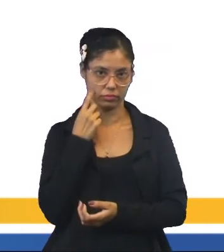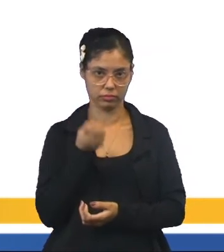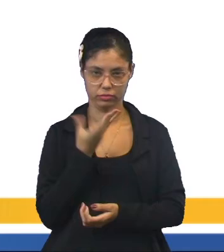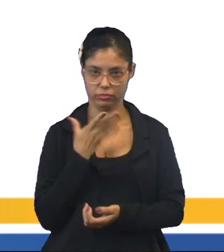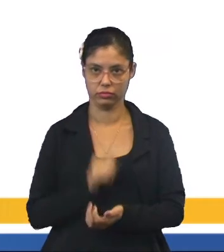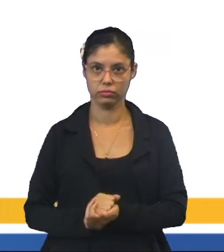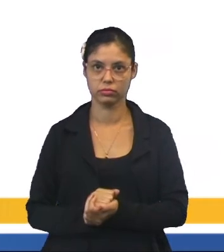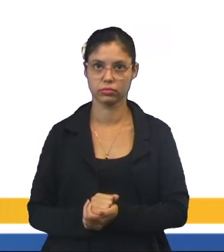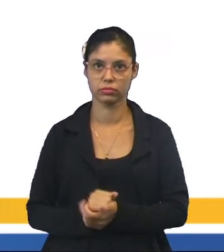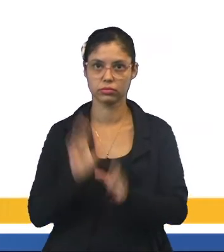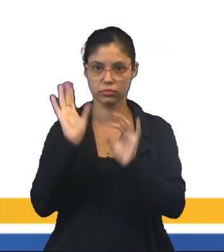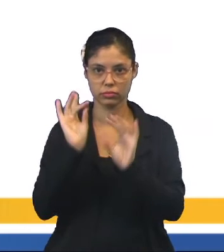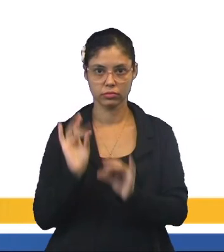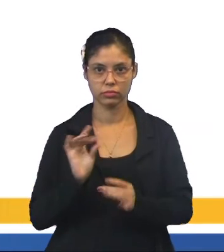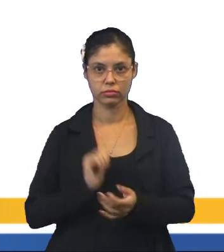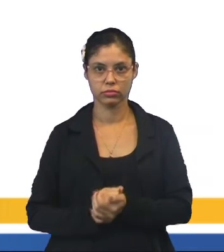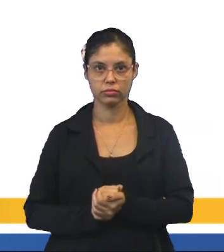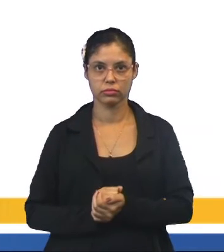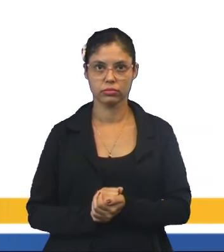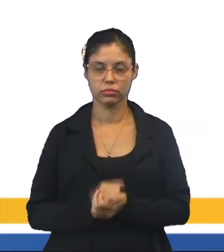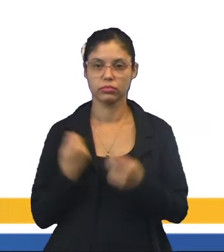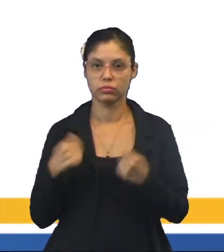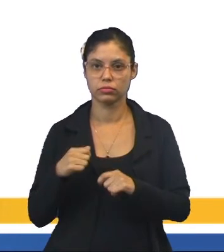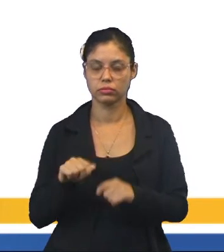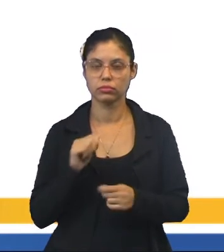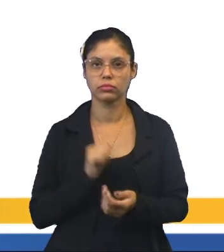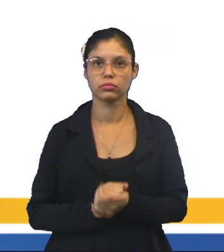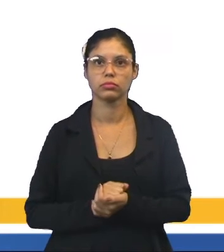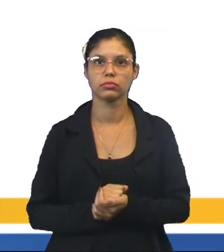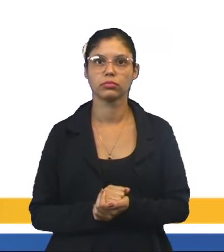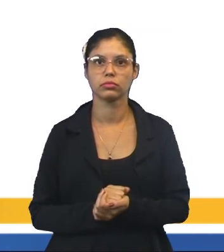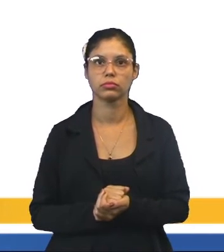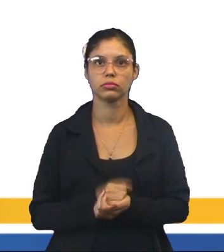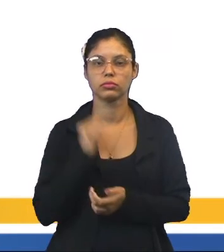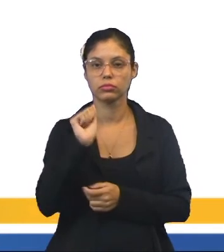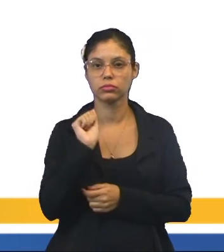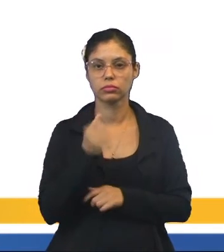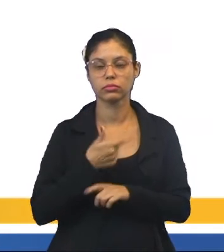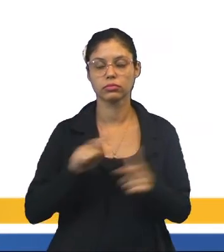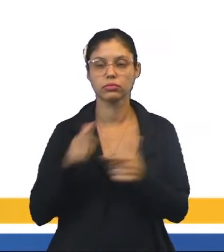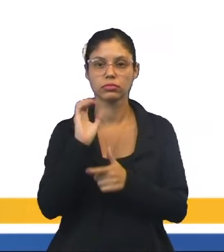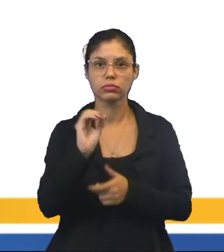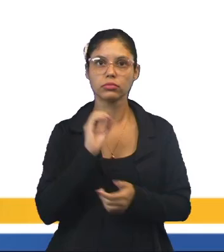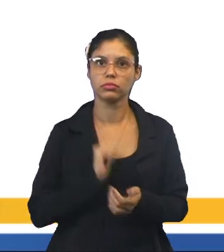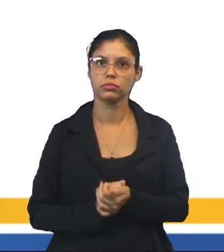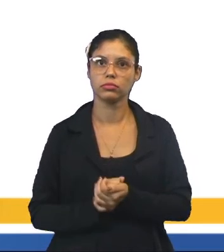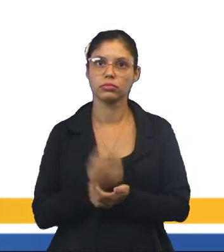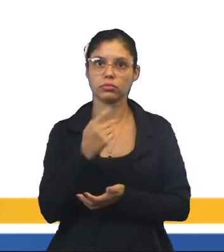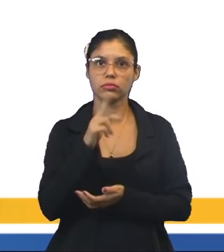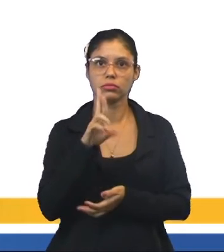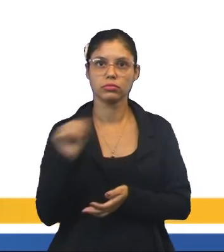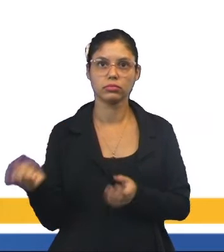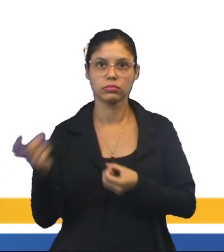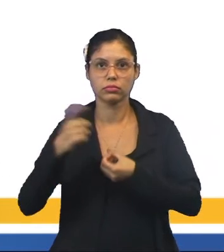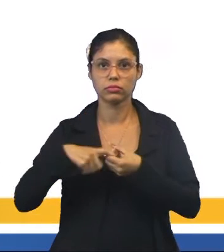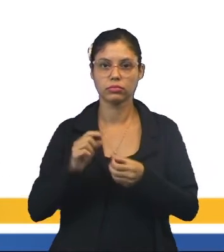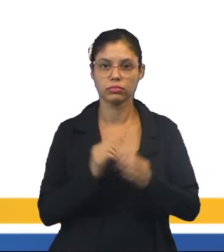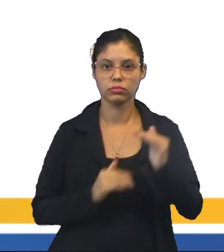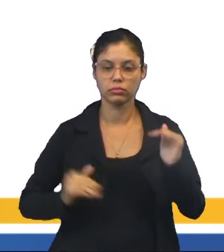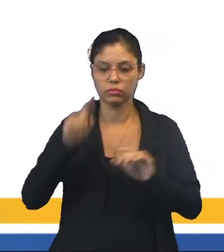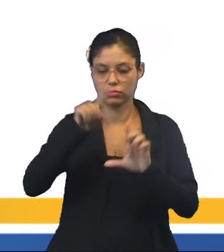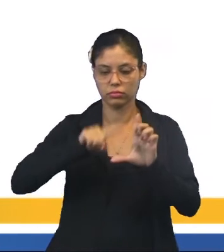bem que esses detalhes são necessários. Se A é maior do que zero, a parábola é voltada